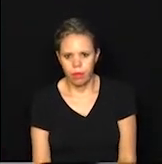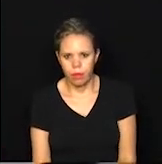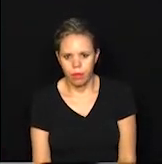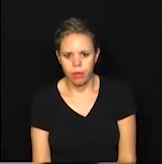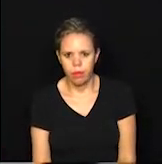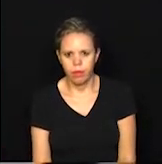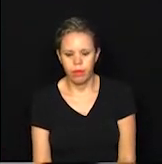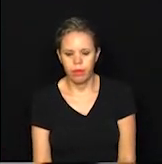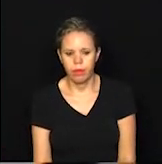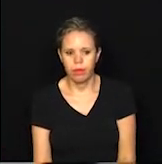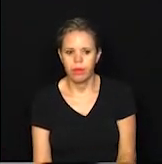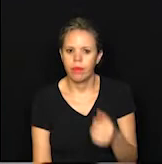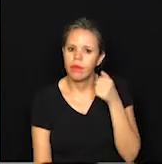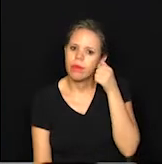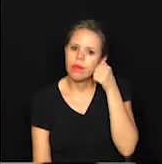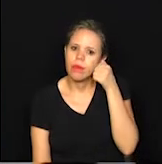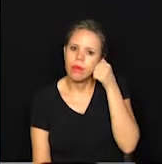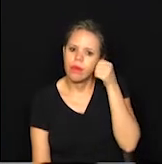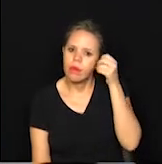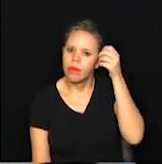comunicacal@campinas.sp.leg.br.